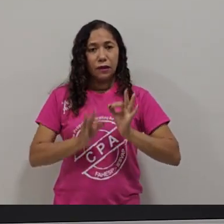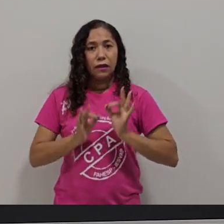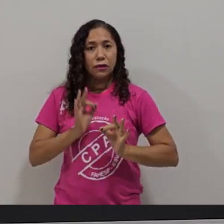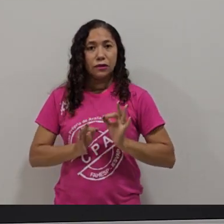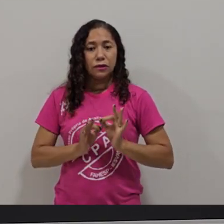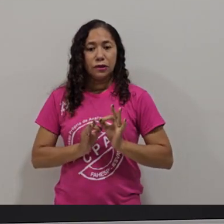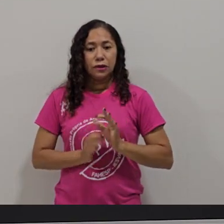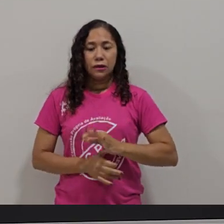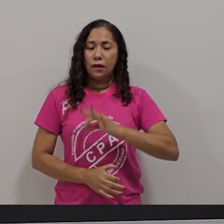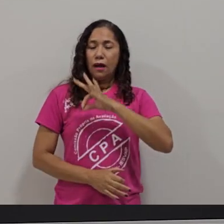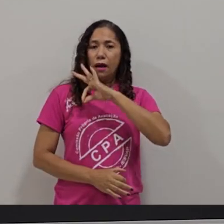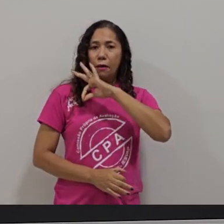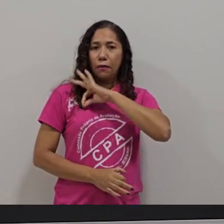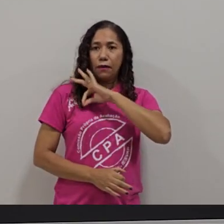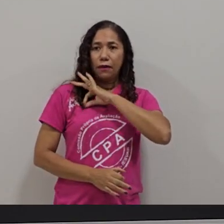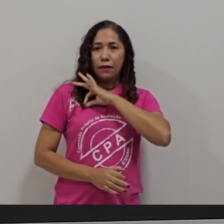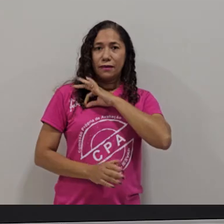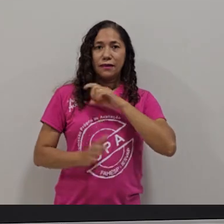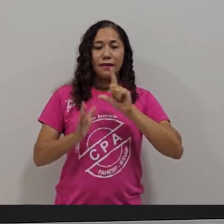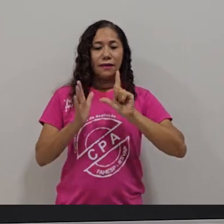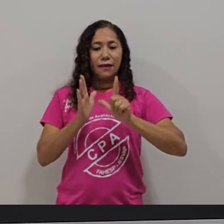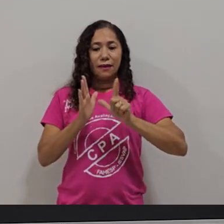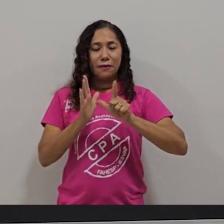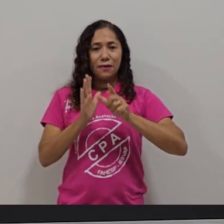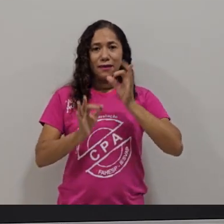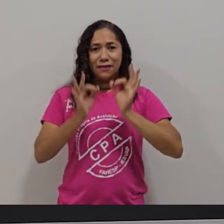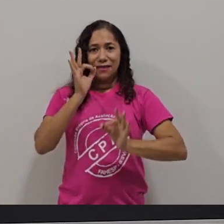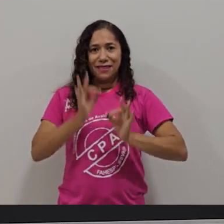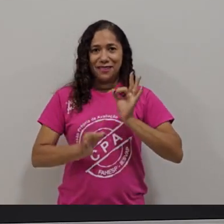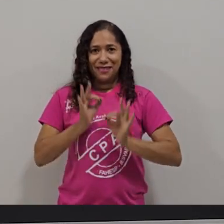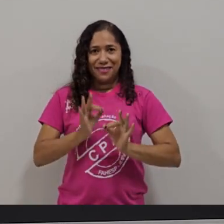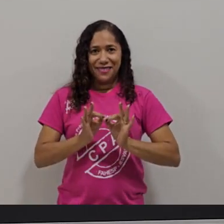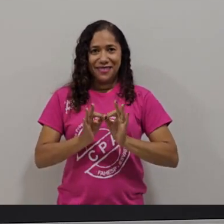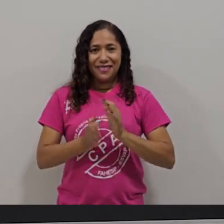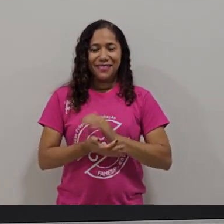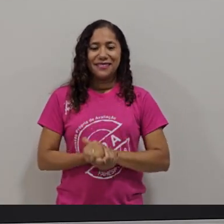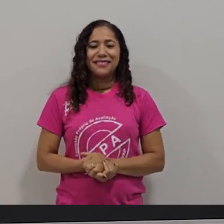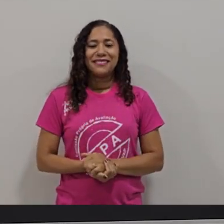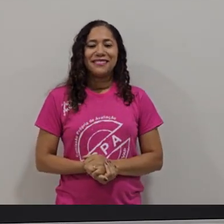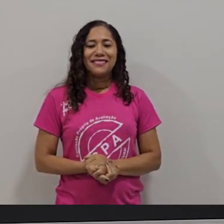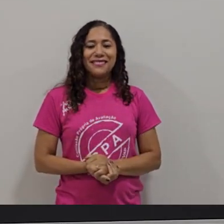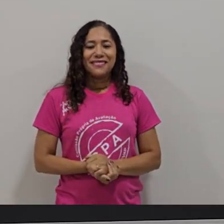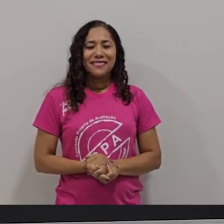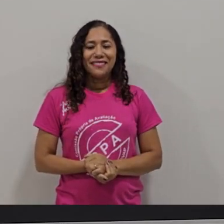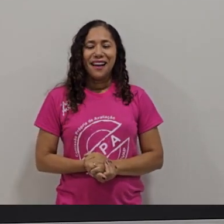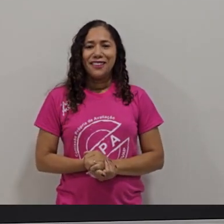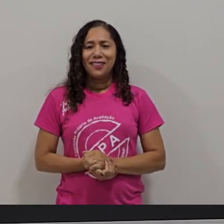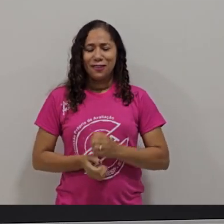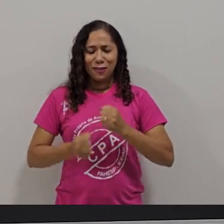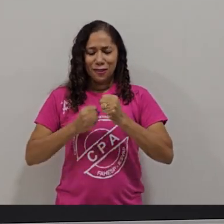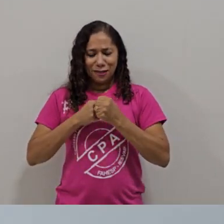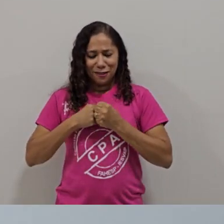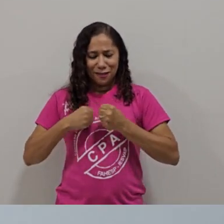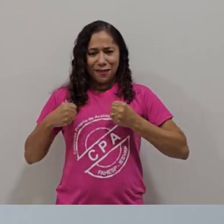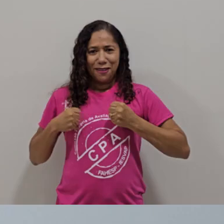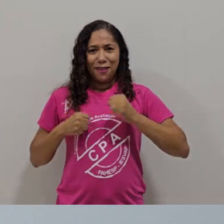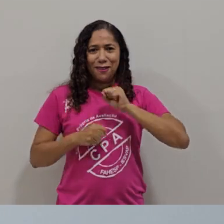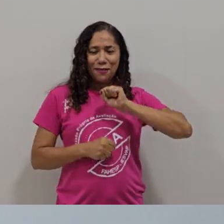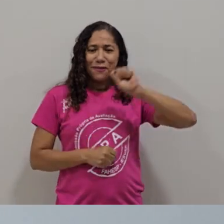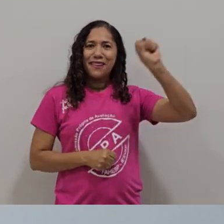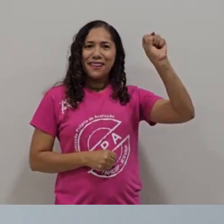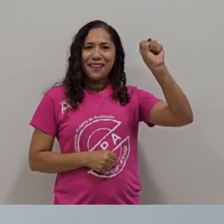nome? Por isso o nome Libras da Justiça. Eu gostei, acho o nome muito bom. Né? Assim, a gente que gosta de super-heróis e Sim, tudo,